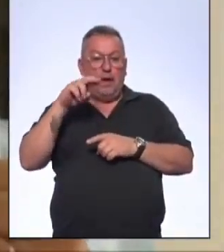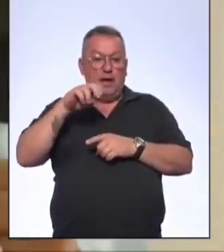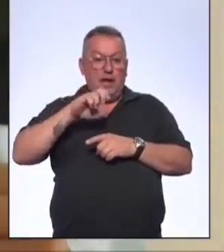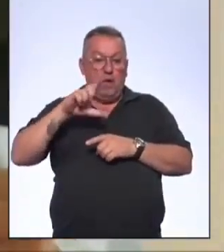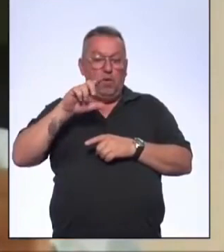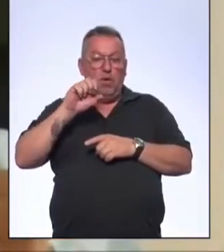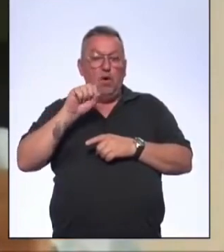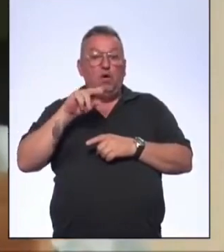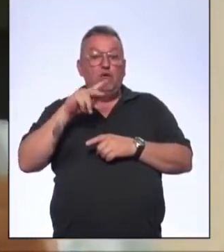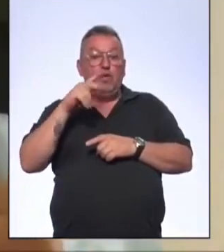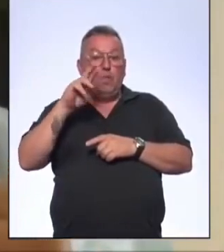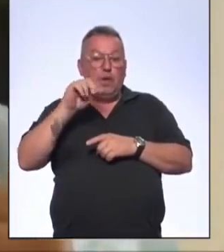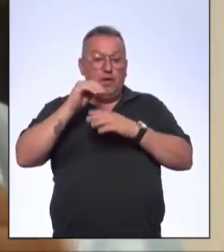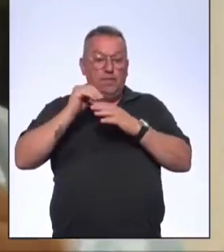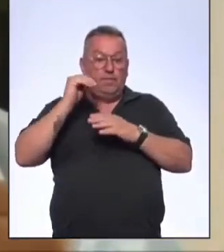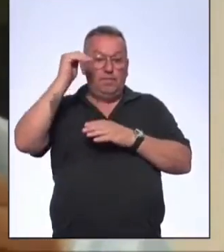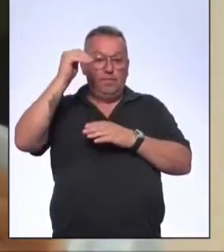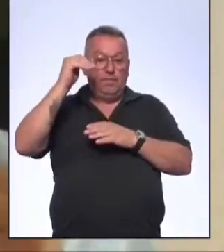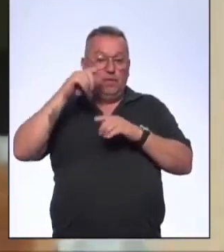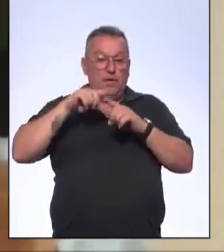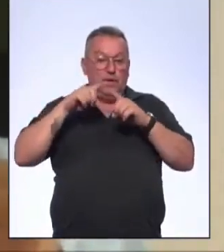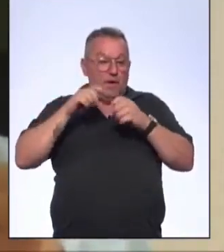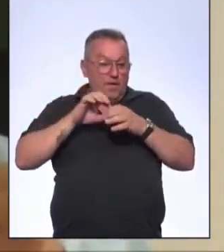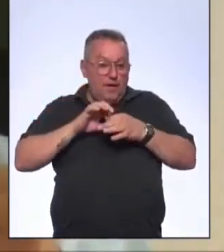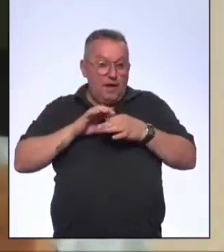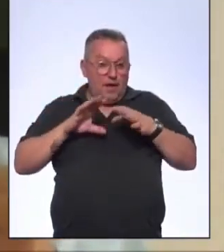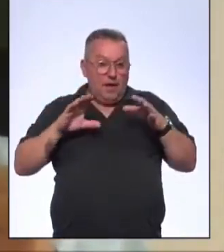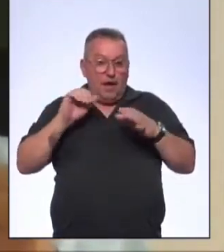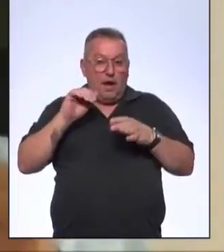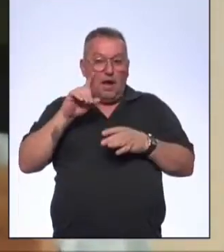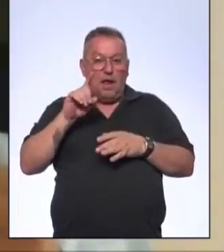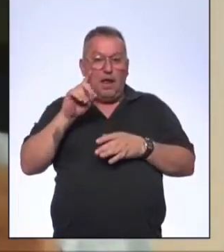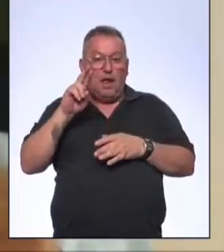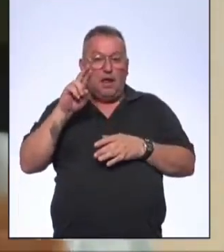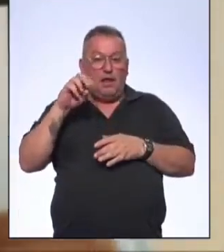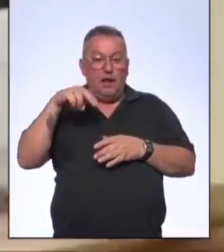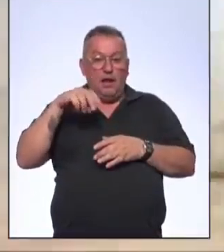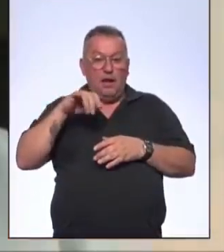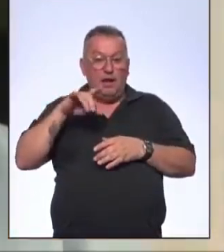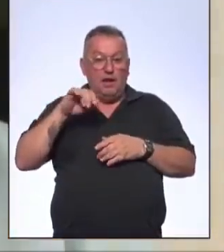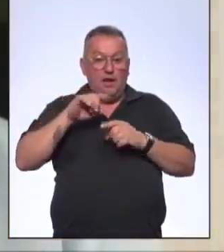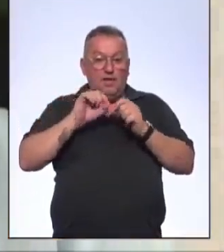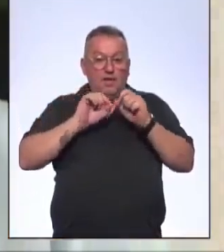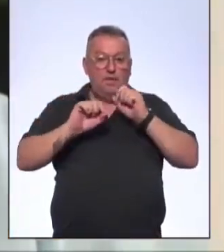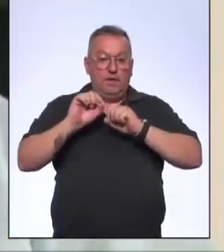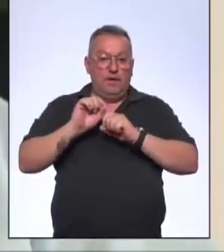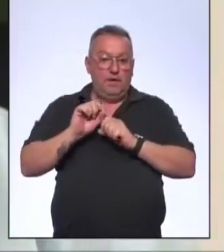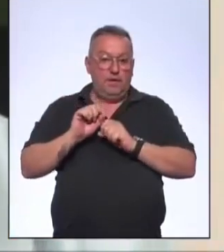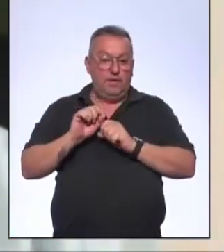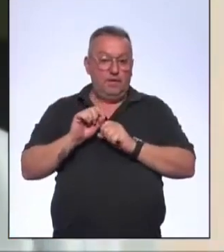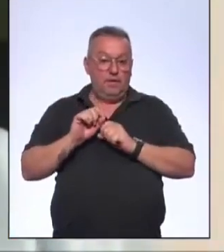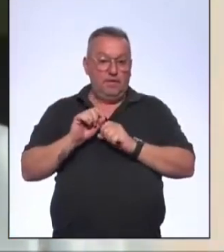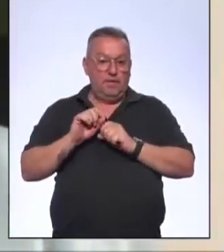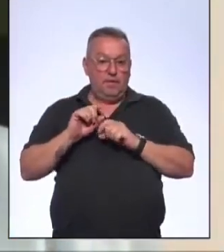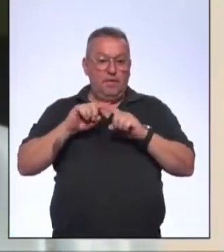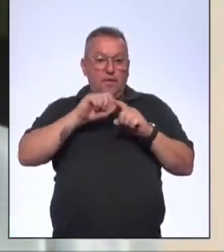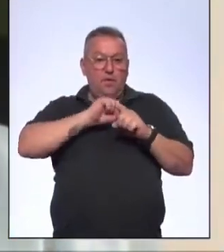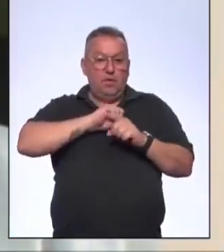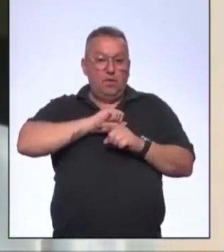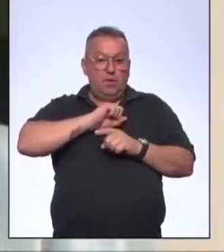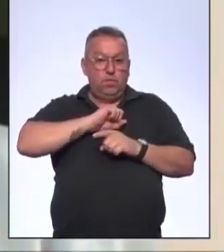cima. E ela vai liberar adrenalina e noradrenalina. A adrenalina, sabe o que ela vai fazer? Ela vai fazer seu